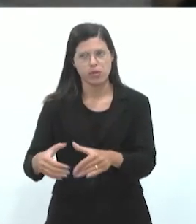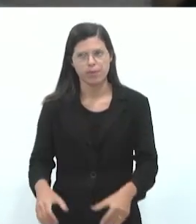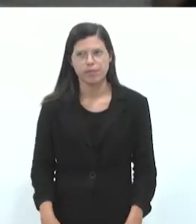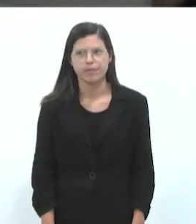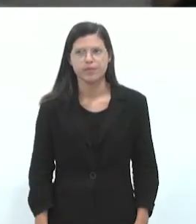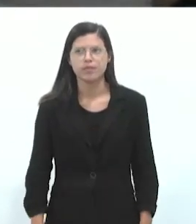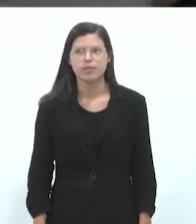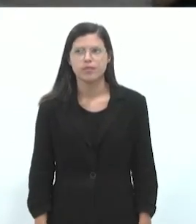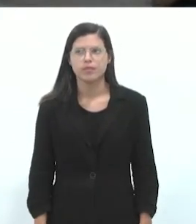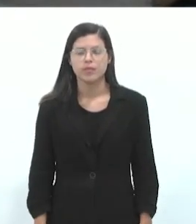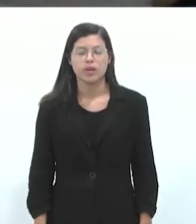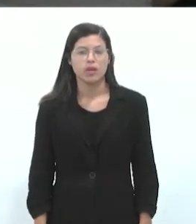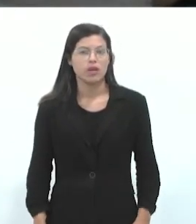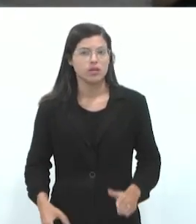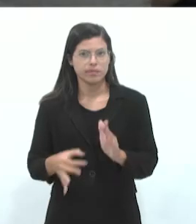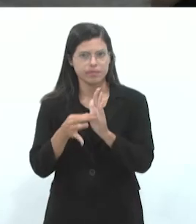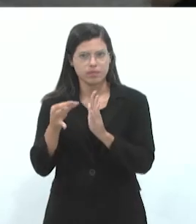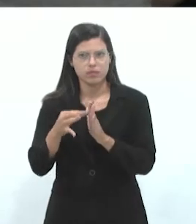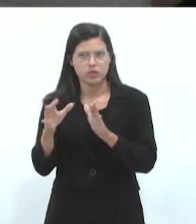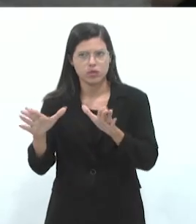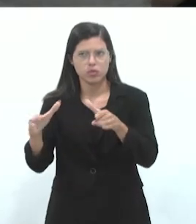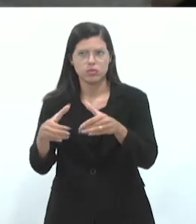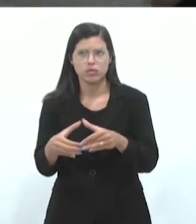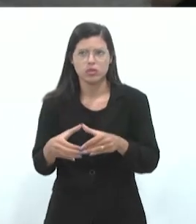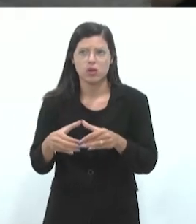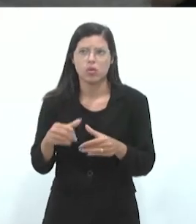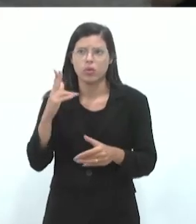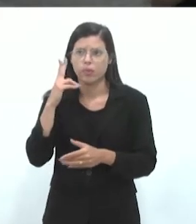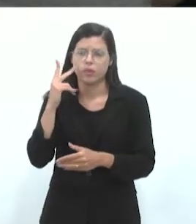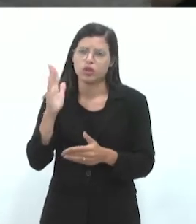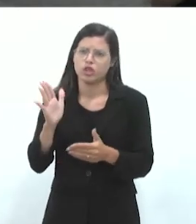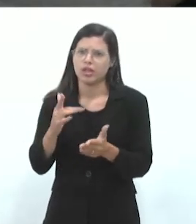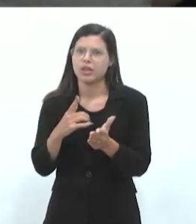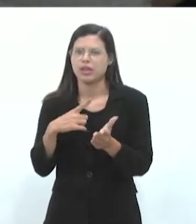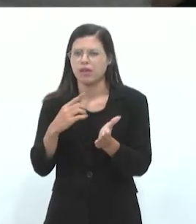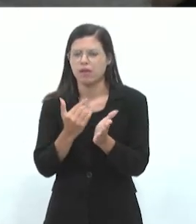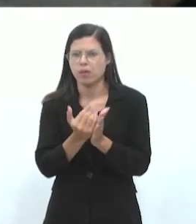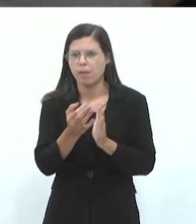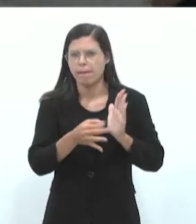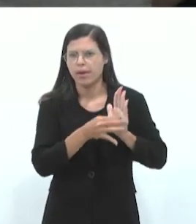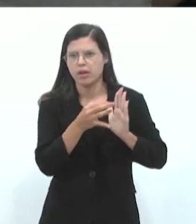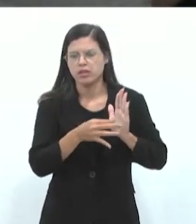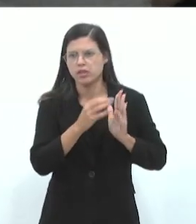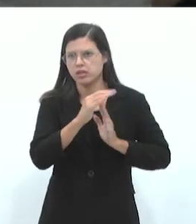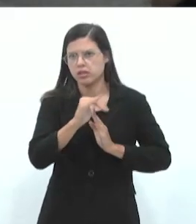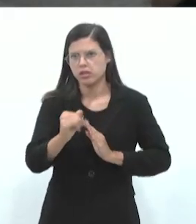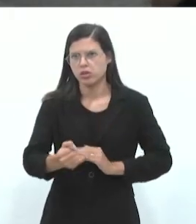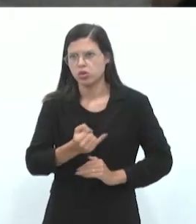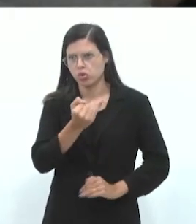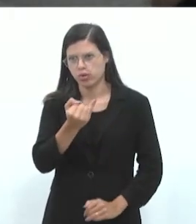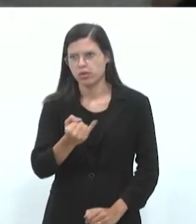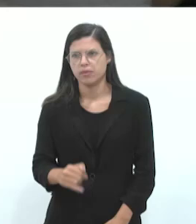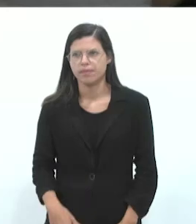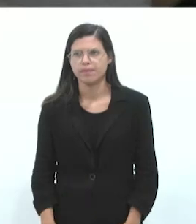esse parecer da comissão, certamente já teve inicialmente um parecer da CCJ anterior, pela constitucionalidade, já teve o primeiro crivo.